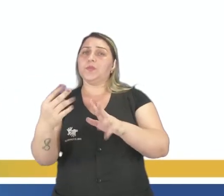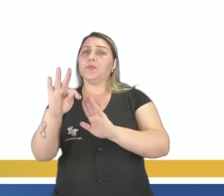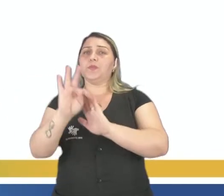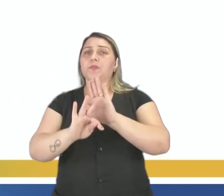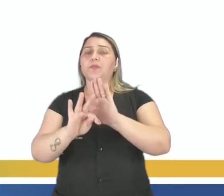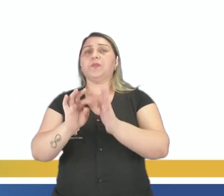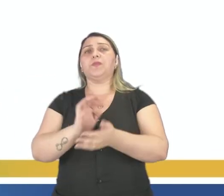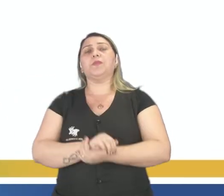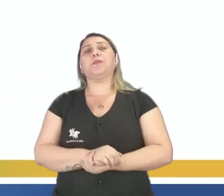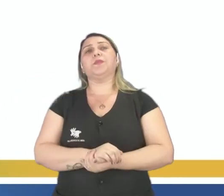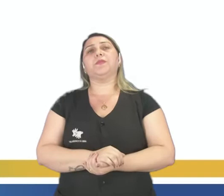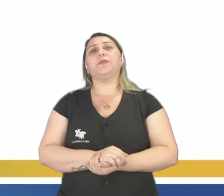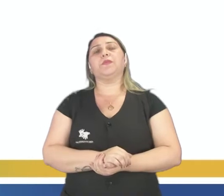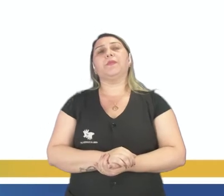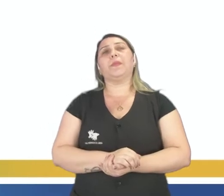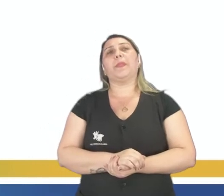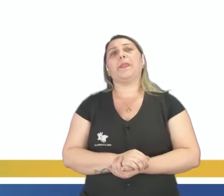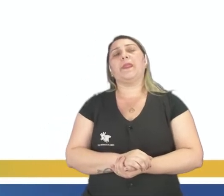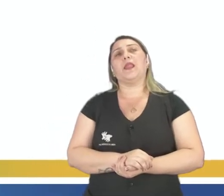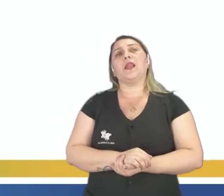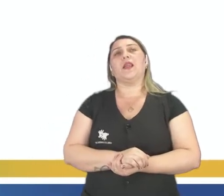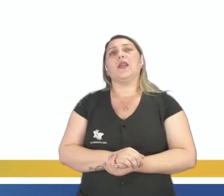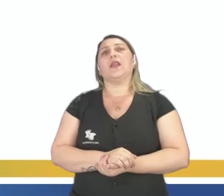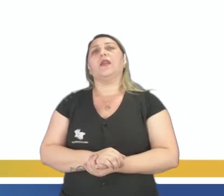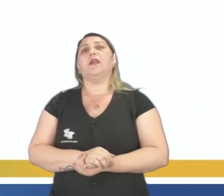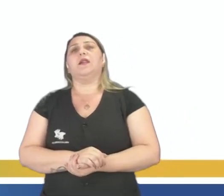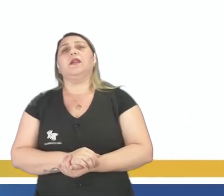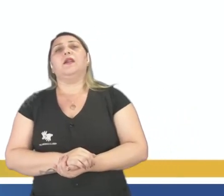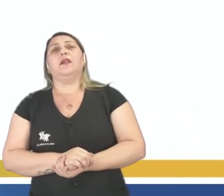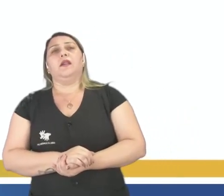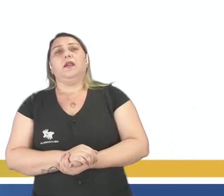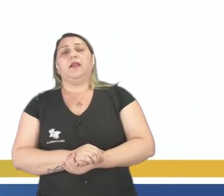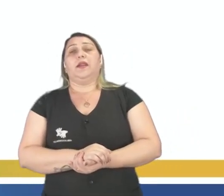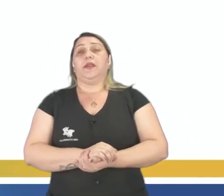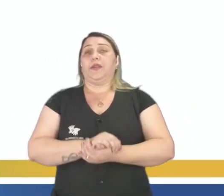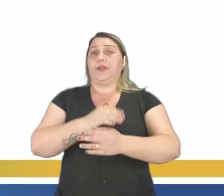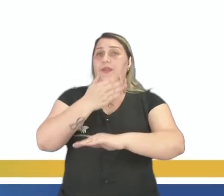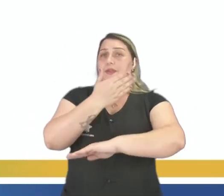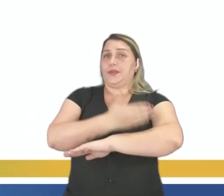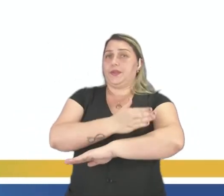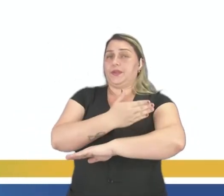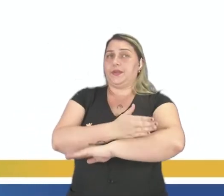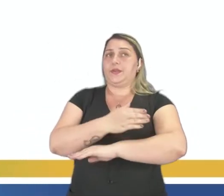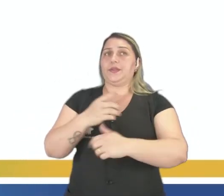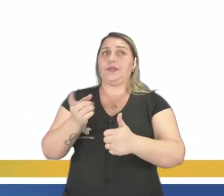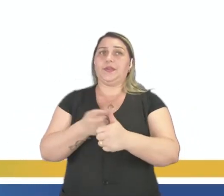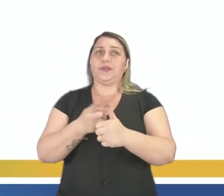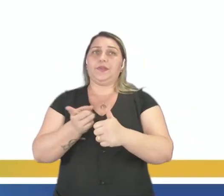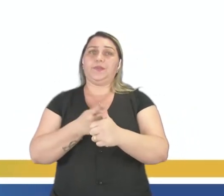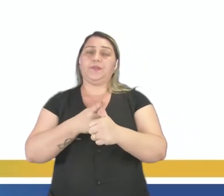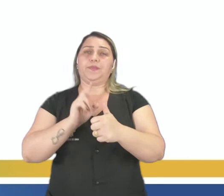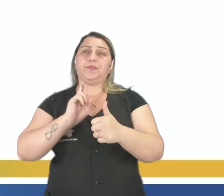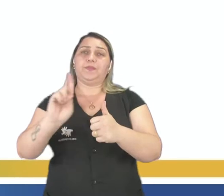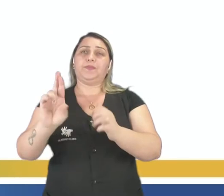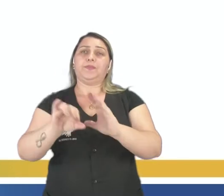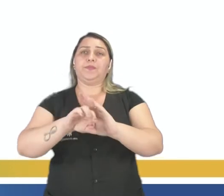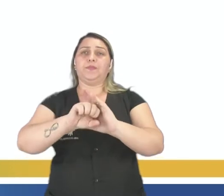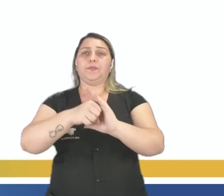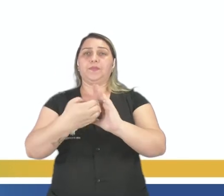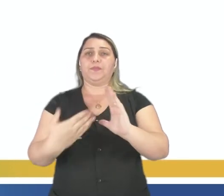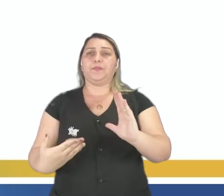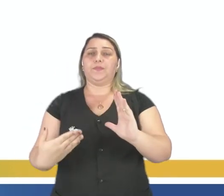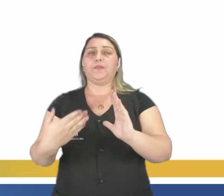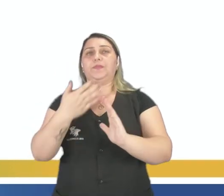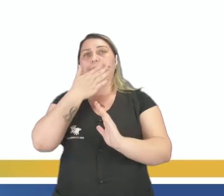entre ambos? Ok? Então, agora nós vamos praticar. Primeiro, vamos responder as questões